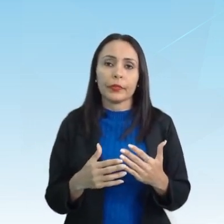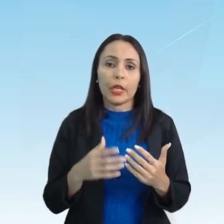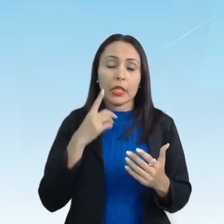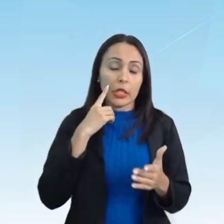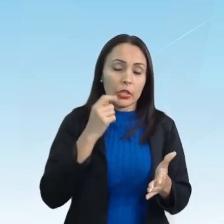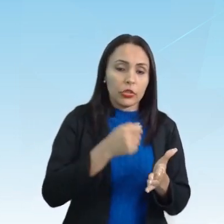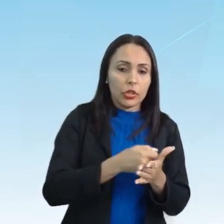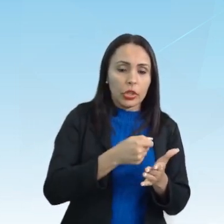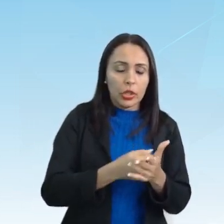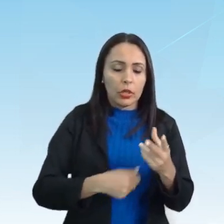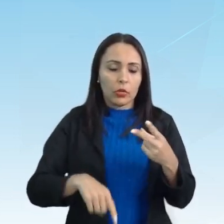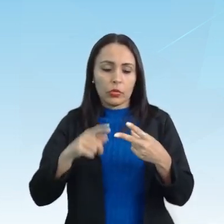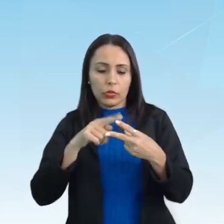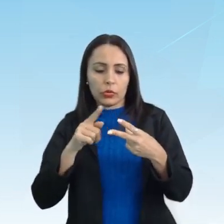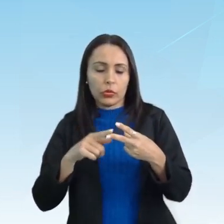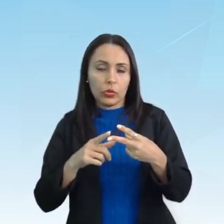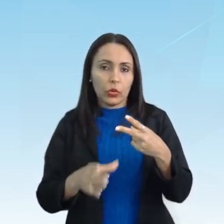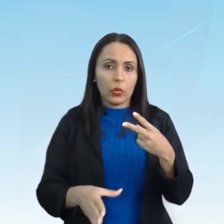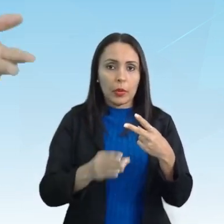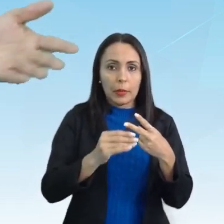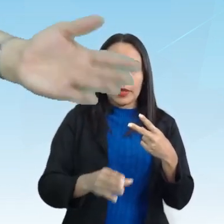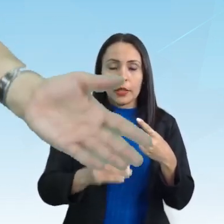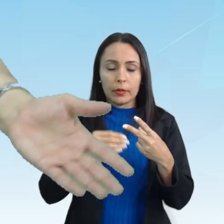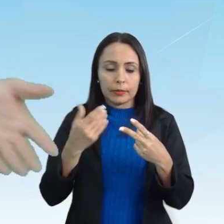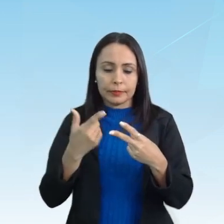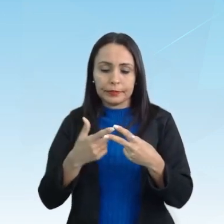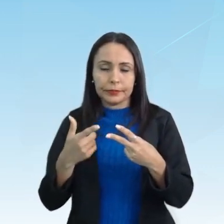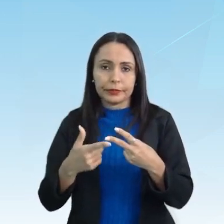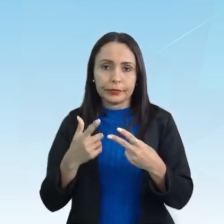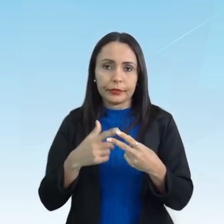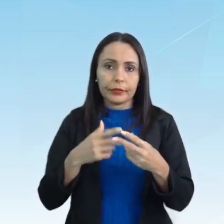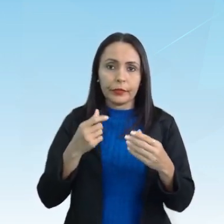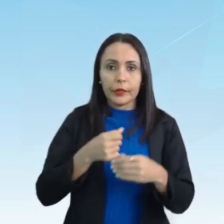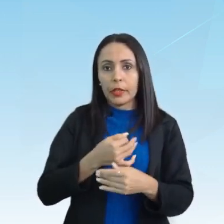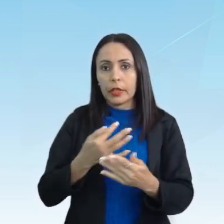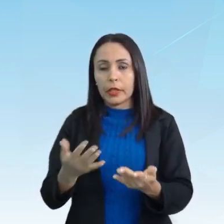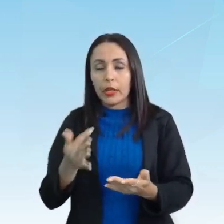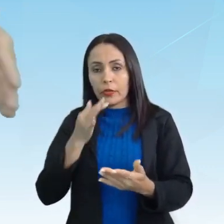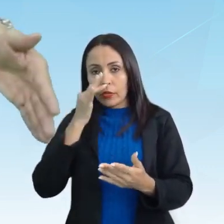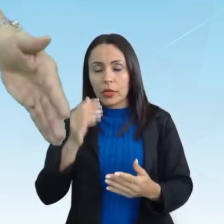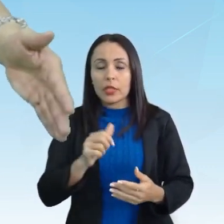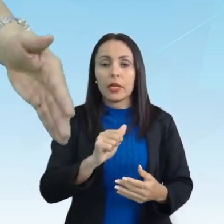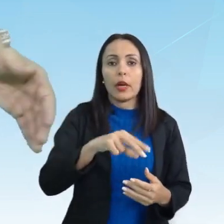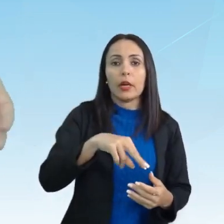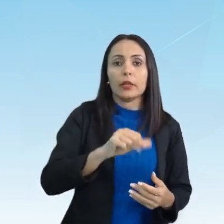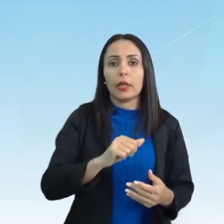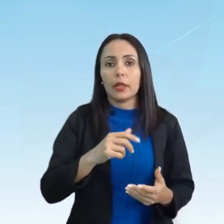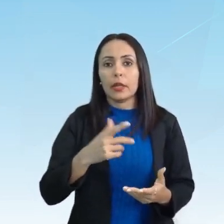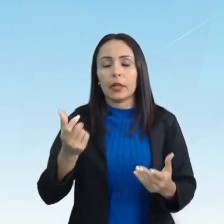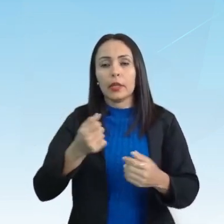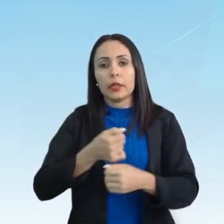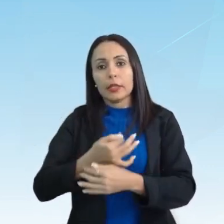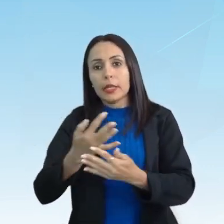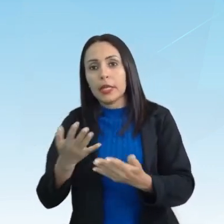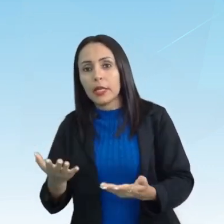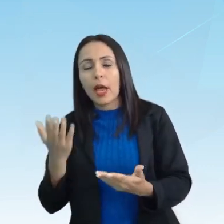dois complementos. Como eu digo assim, dei flores a Ana, dei o quê? Flores a quem? A Ana.